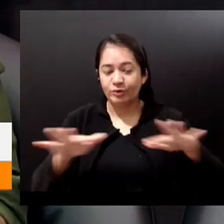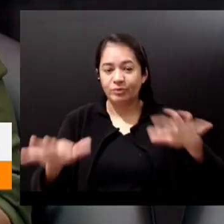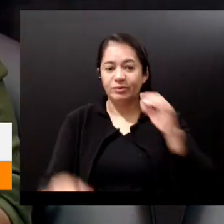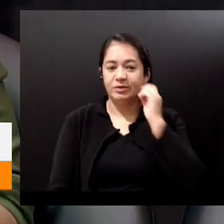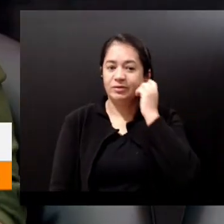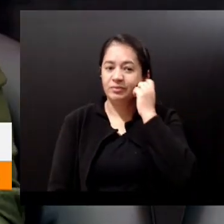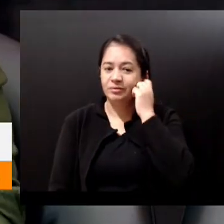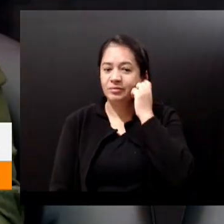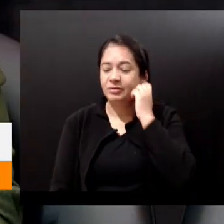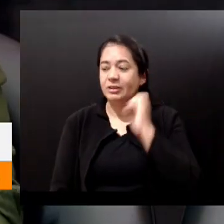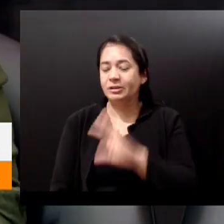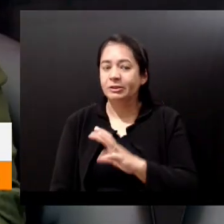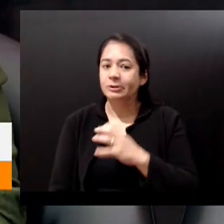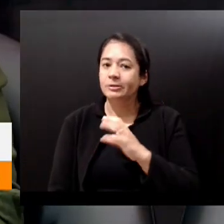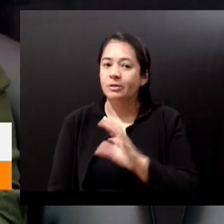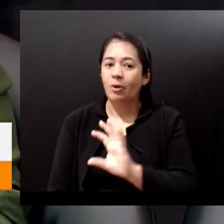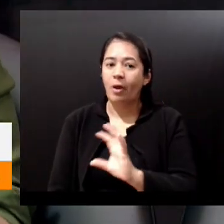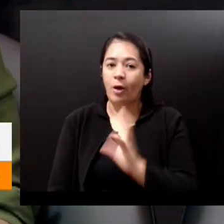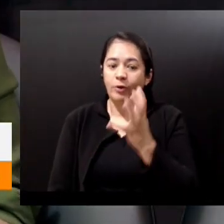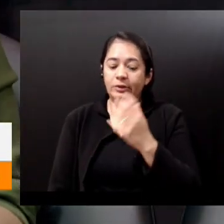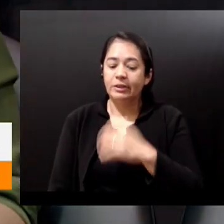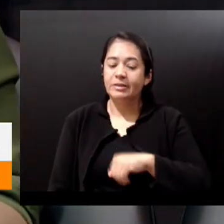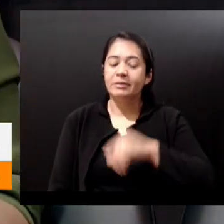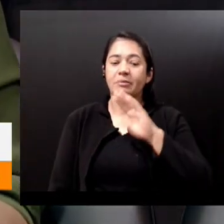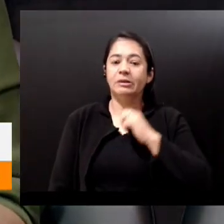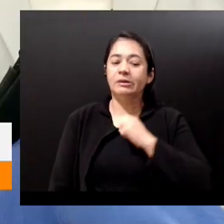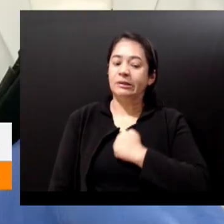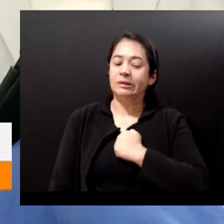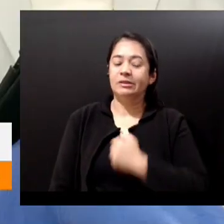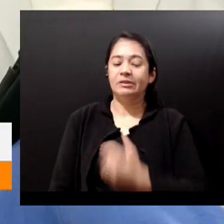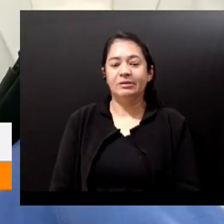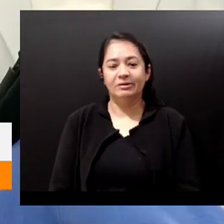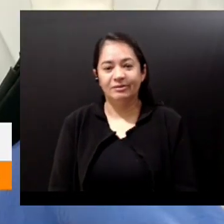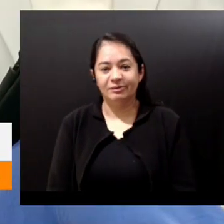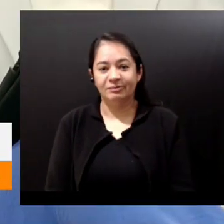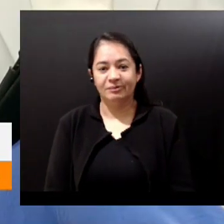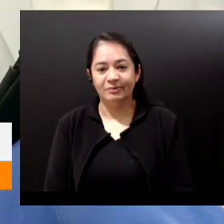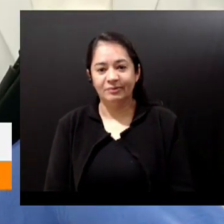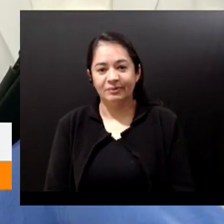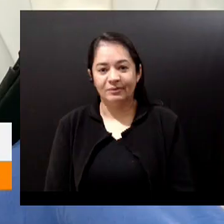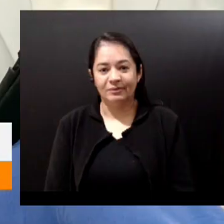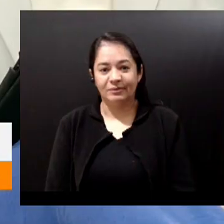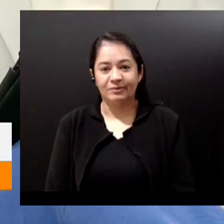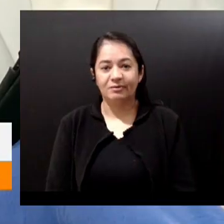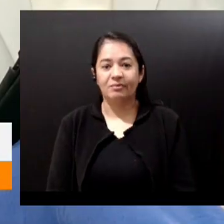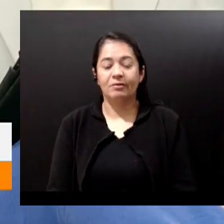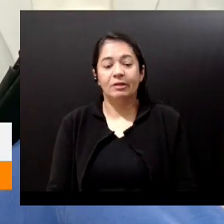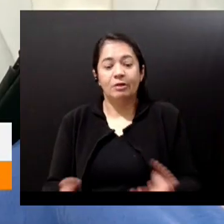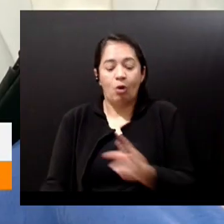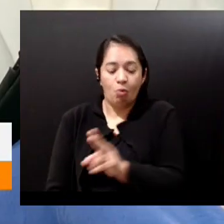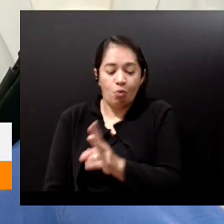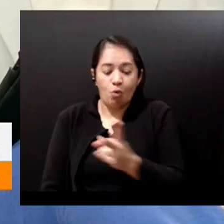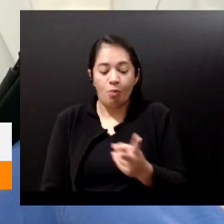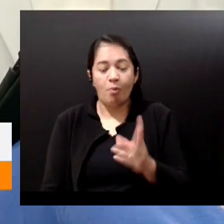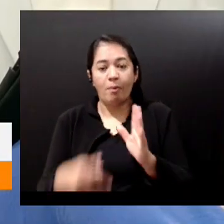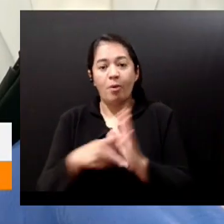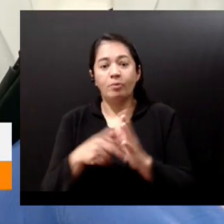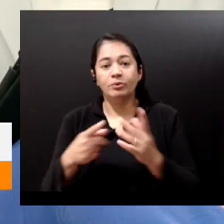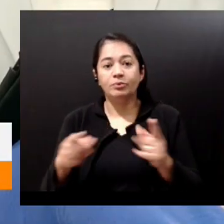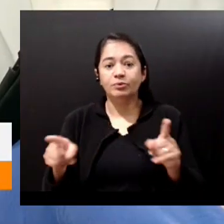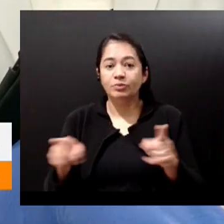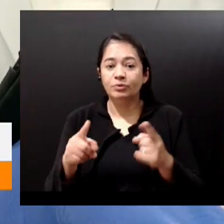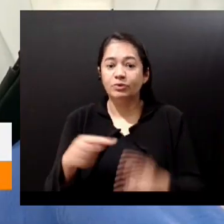e assim por diante. Você vê, né, o contraponto dessa questão da música, a gente está falando de etiquetas,